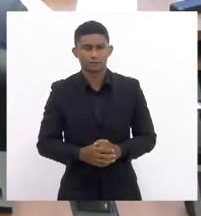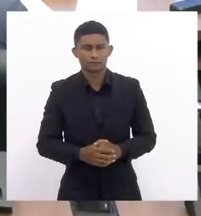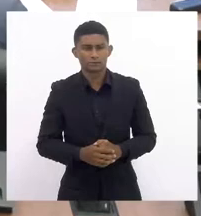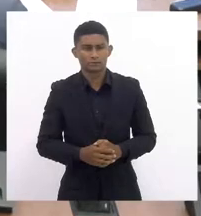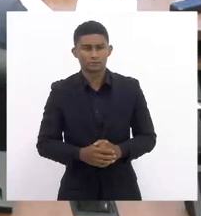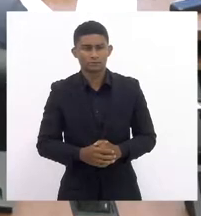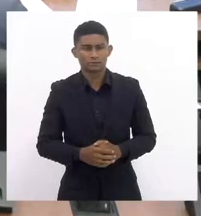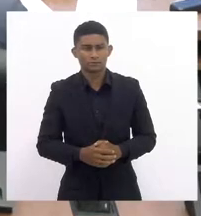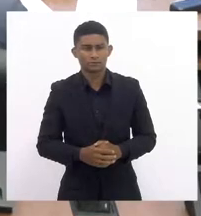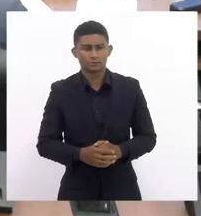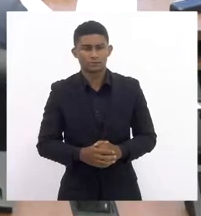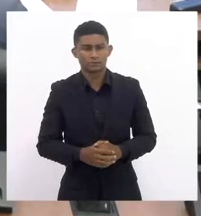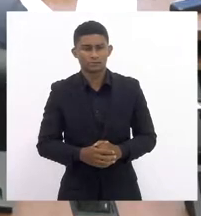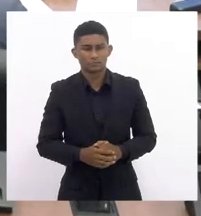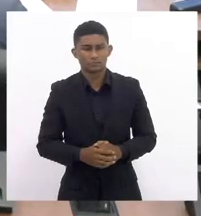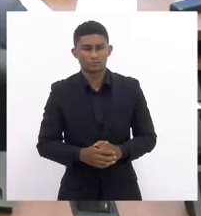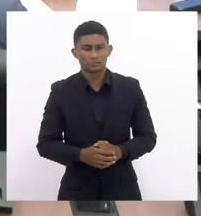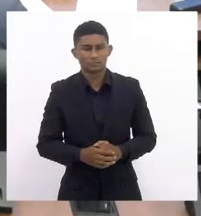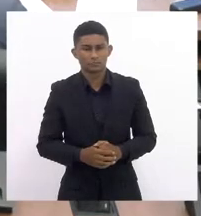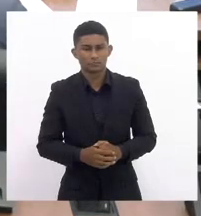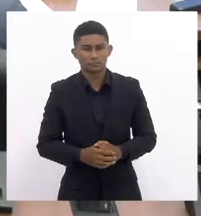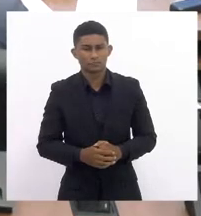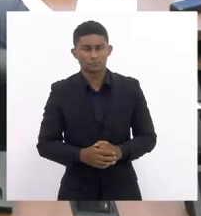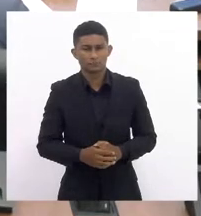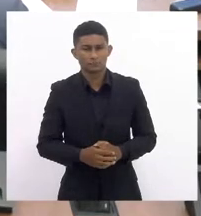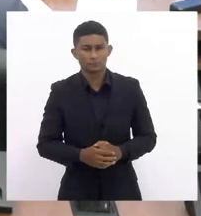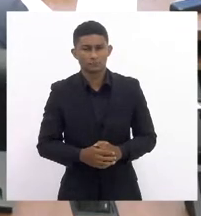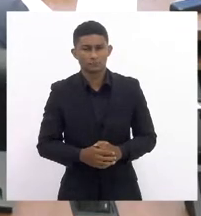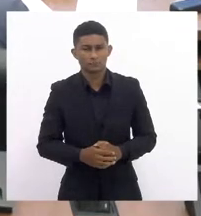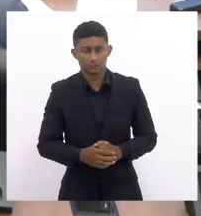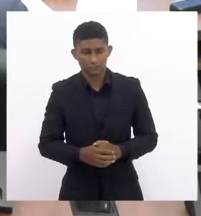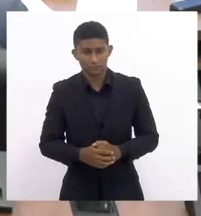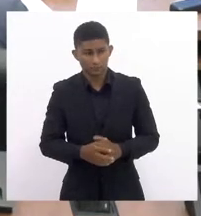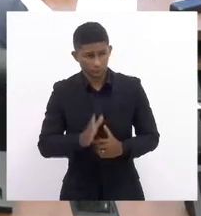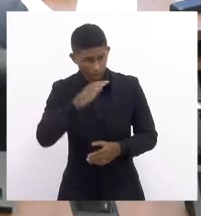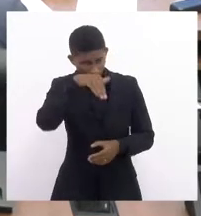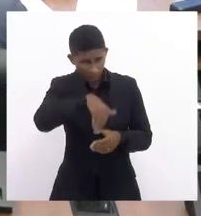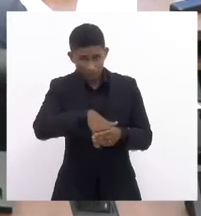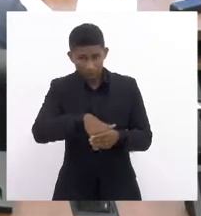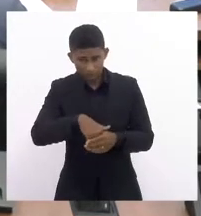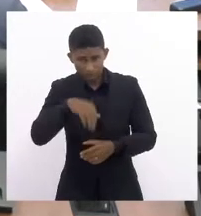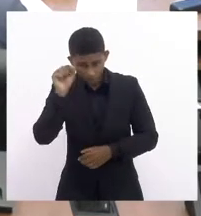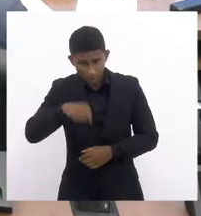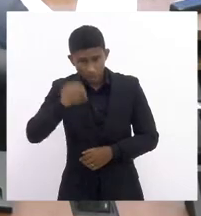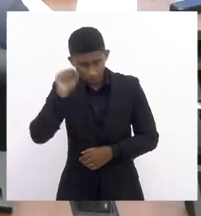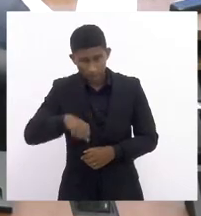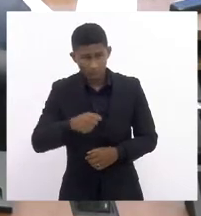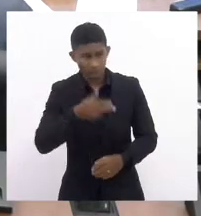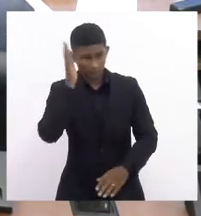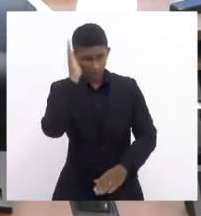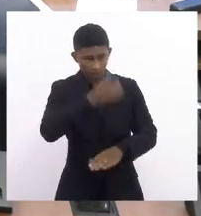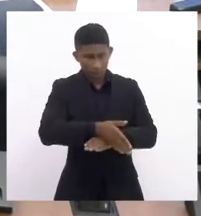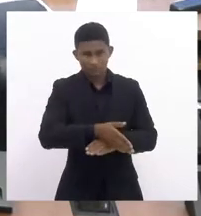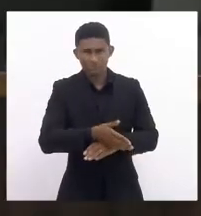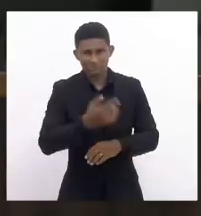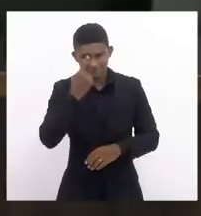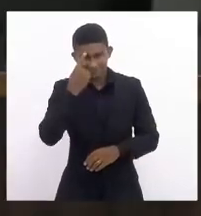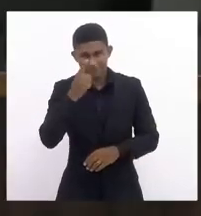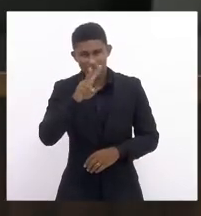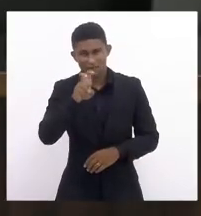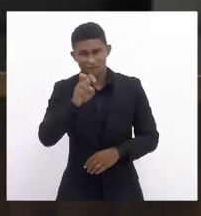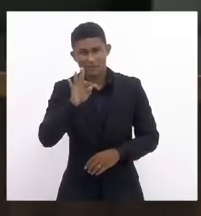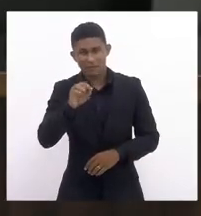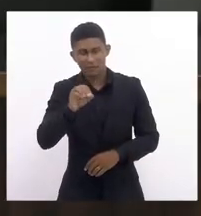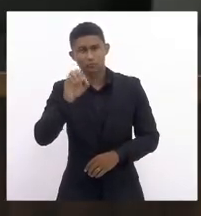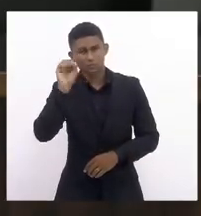Presidente? Ô Samuel, essa Samuel. Parte para votar sim, derrubar o veto. Nós estamos votando sim pela derrubada do veto